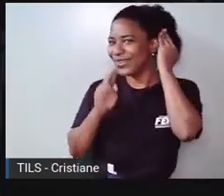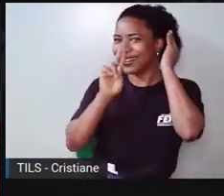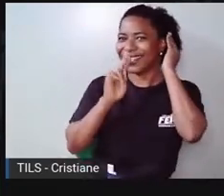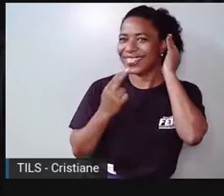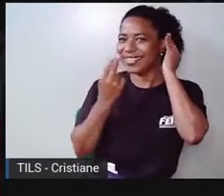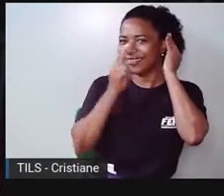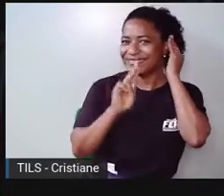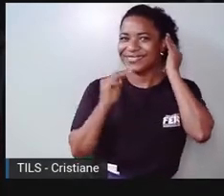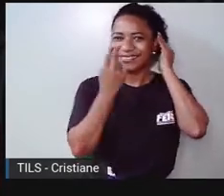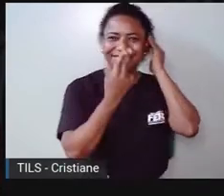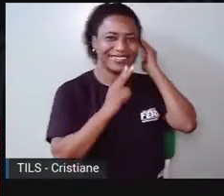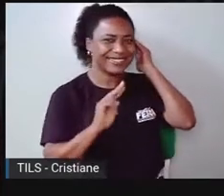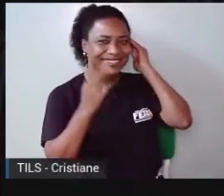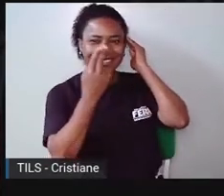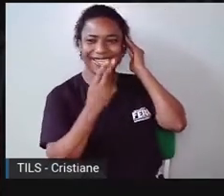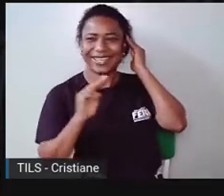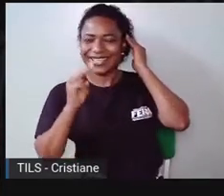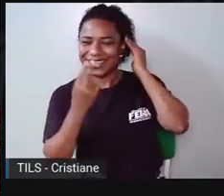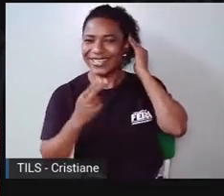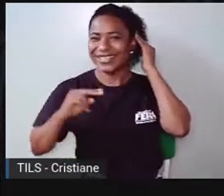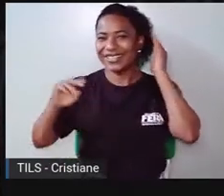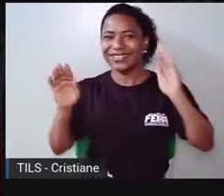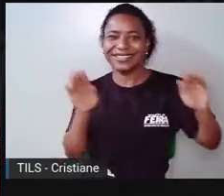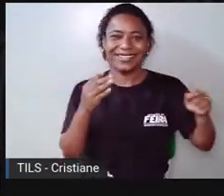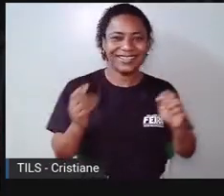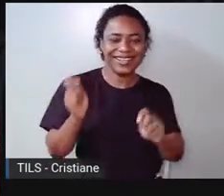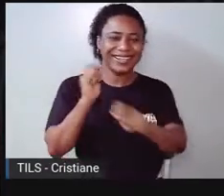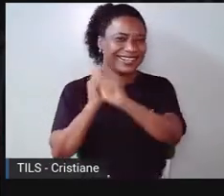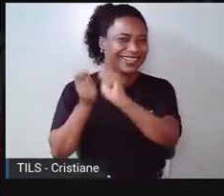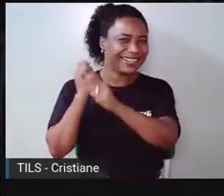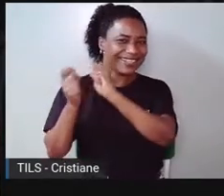seu baile trelelé.